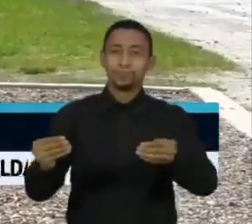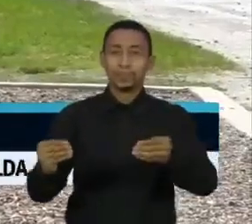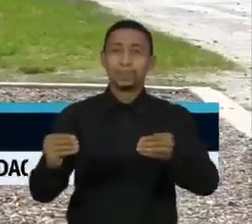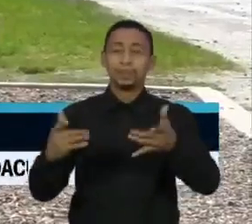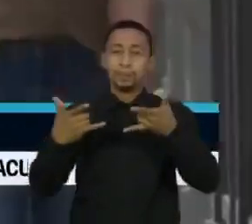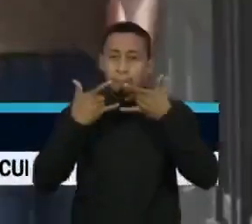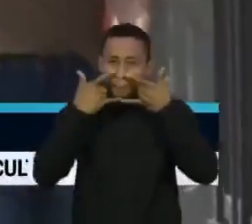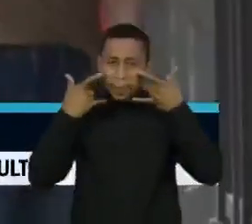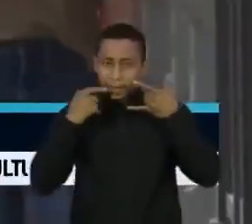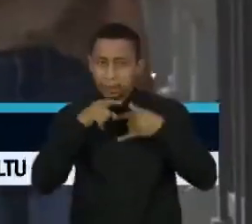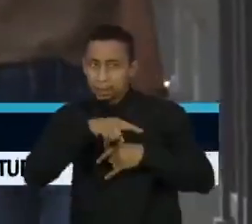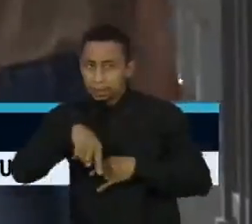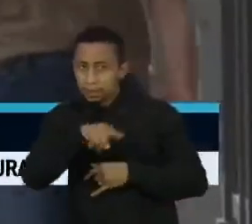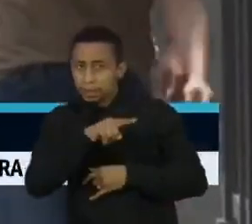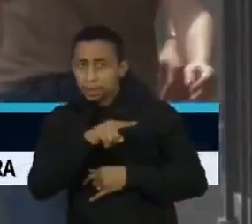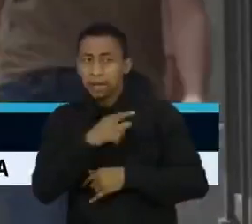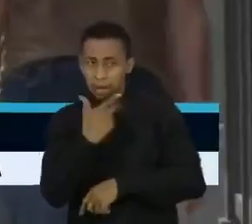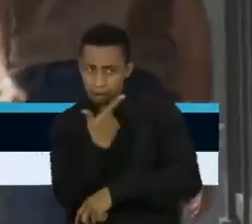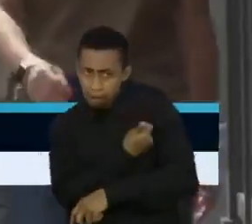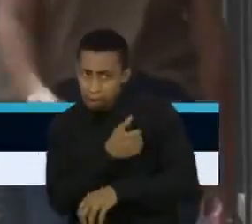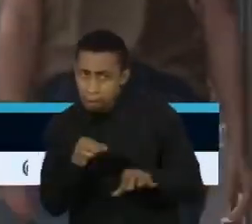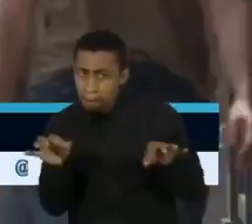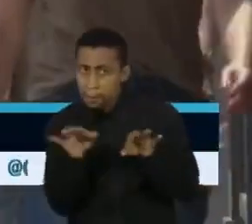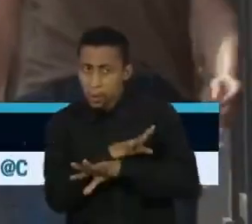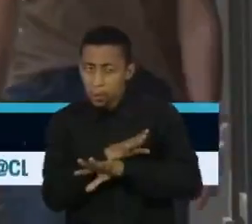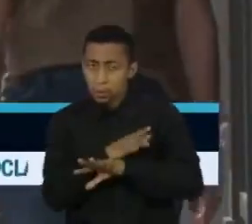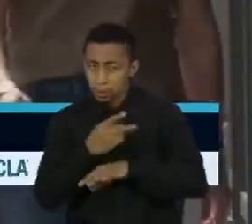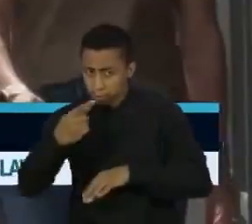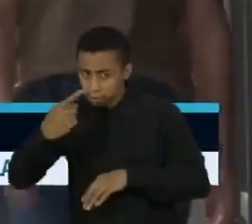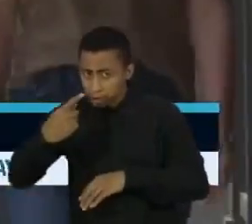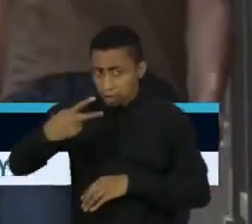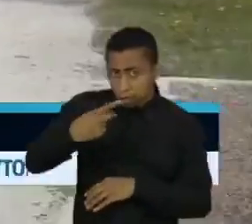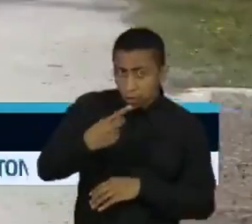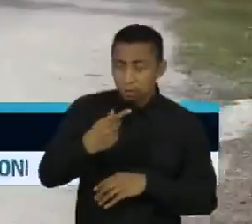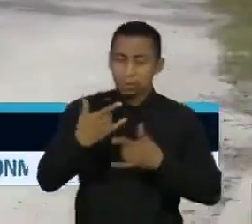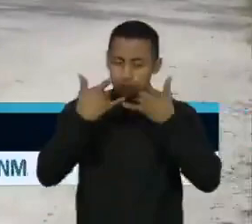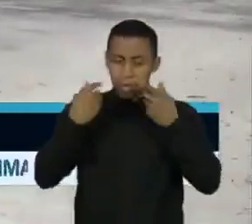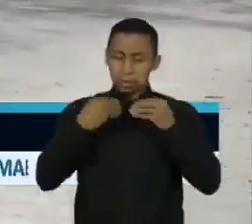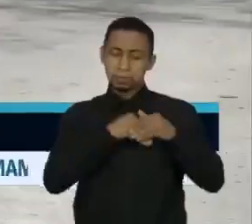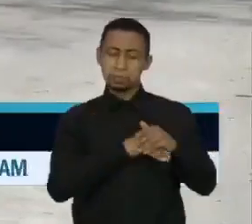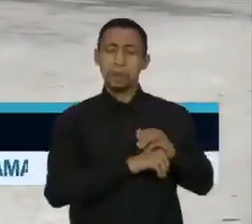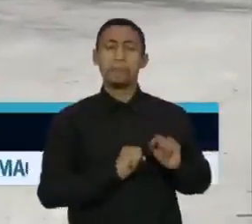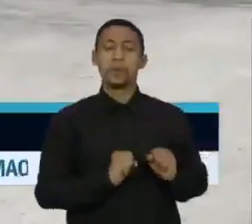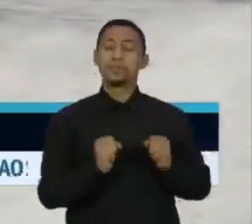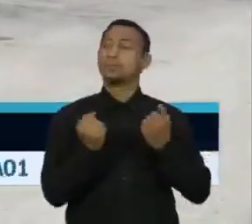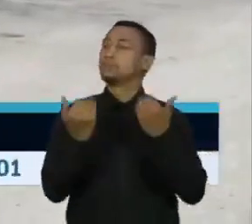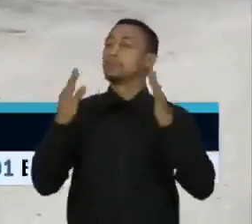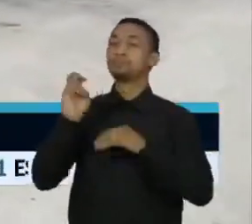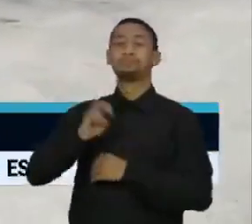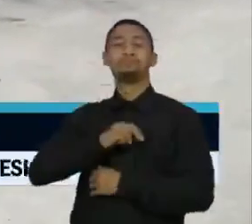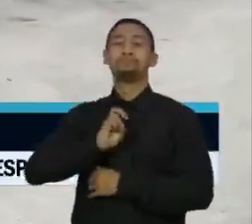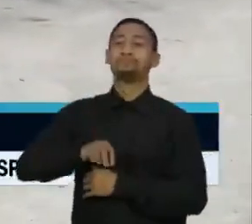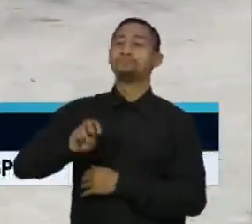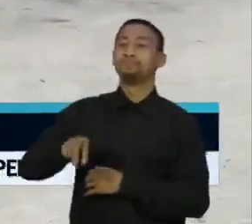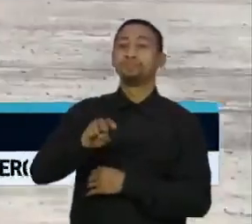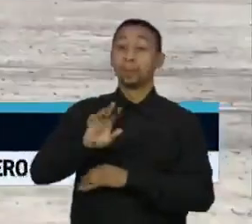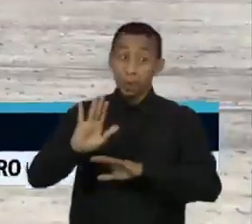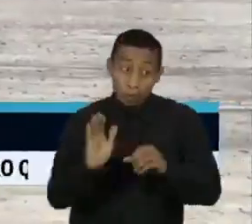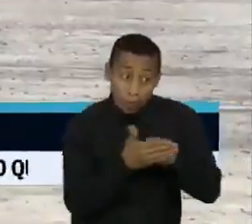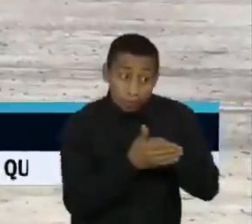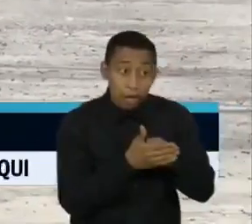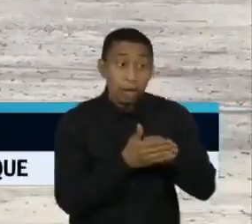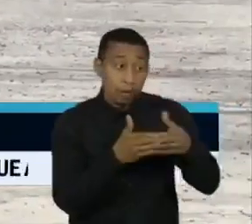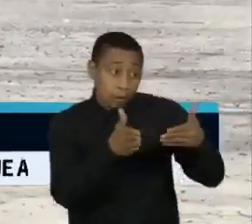uso de máscaras. Quem já completou as doses da vacinação pode dispensar o acessório quando estiver ao ar livre. O objetivo